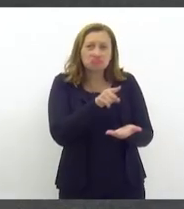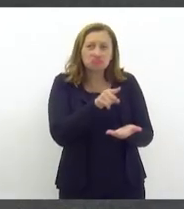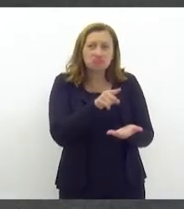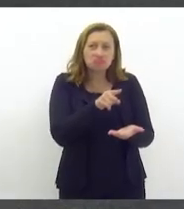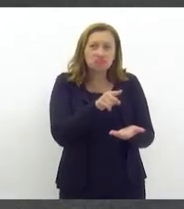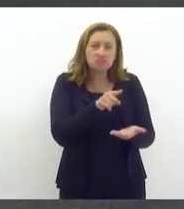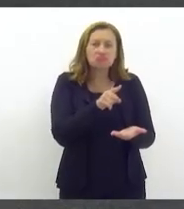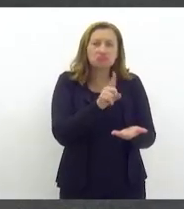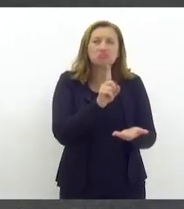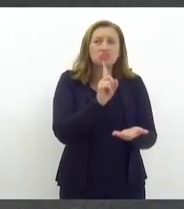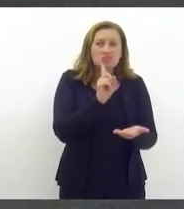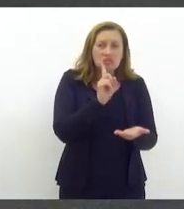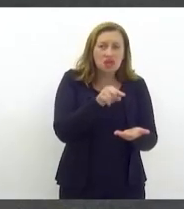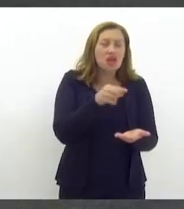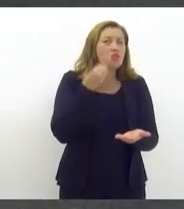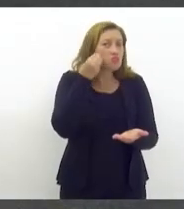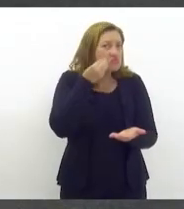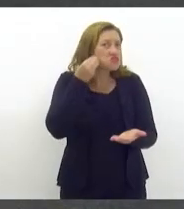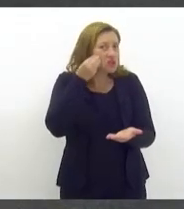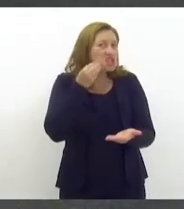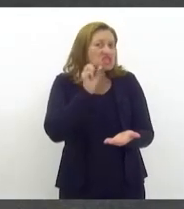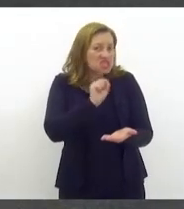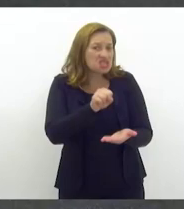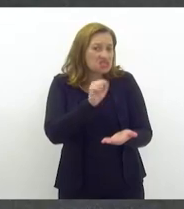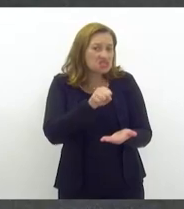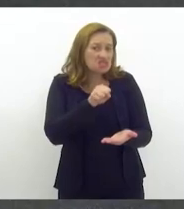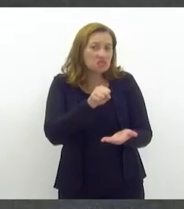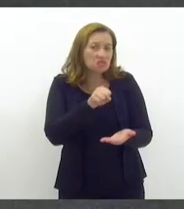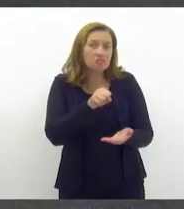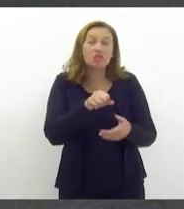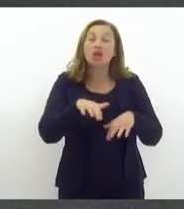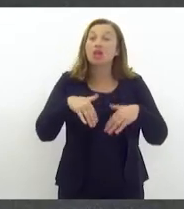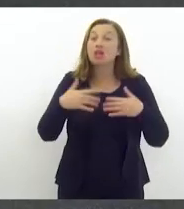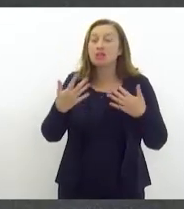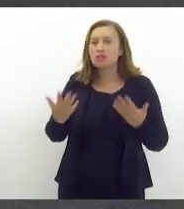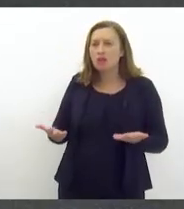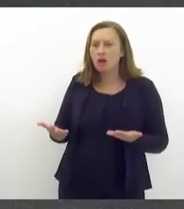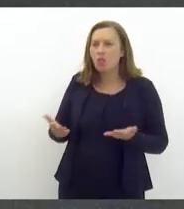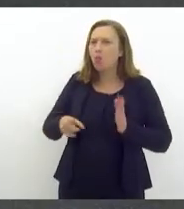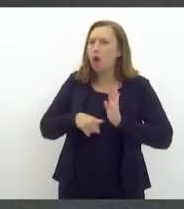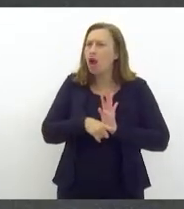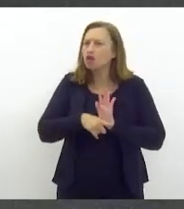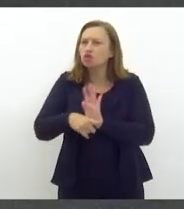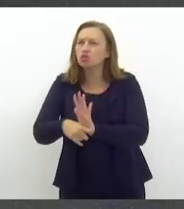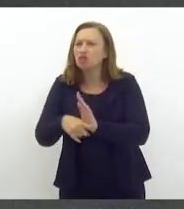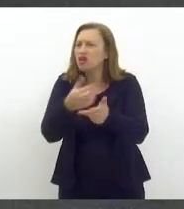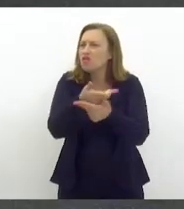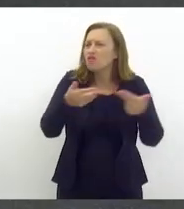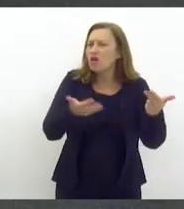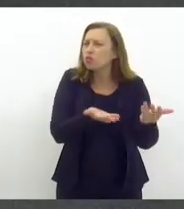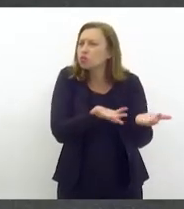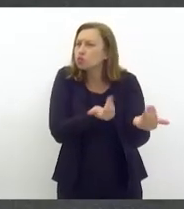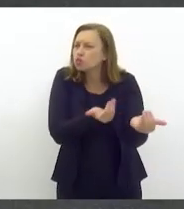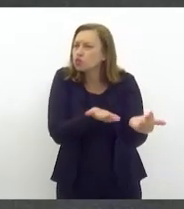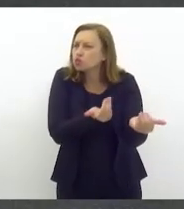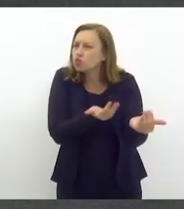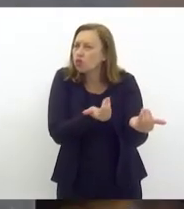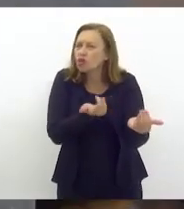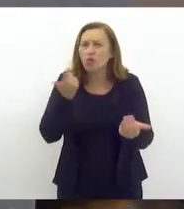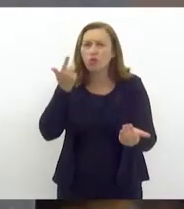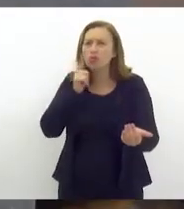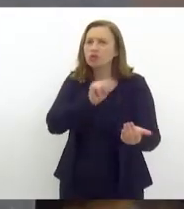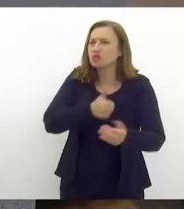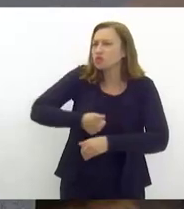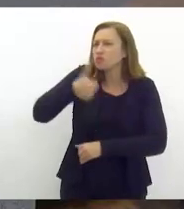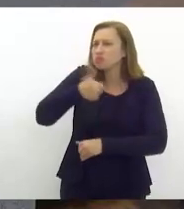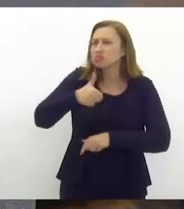é considerado uma experiência. Então, Vossa Excelência ajuda milhares de jovens a conseguirem o